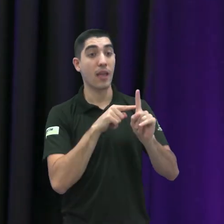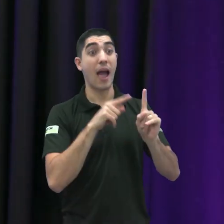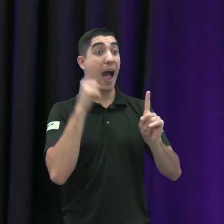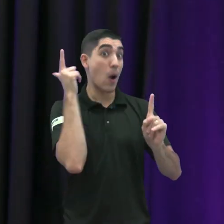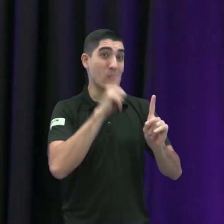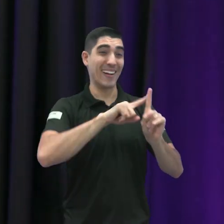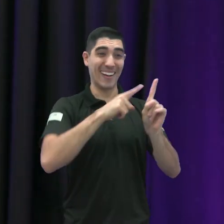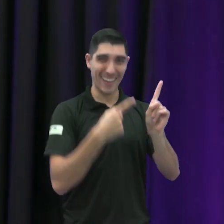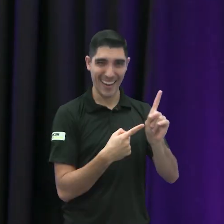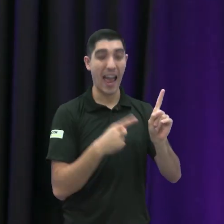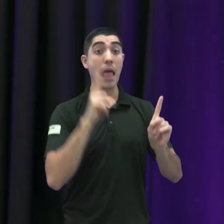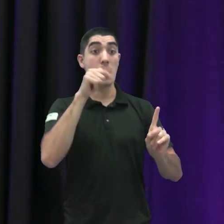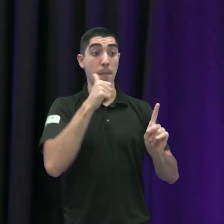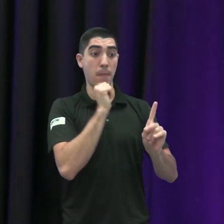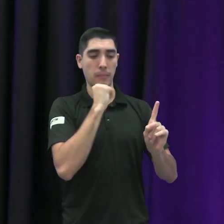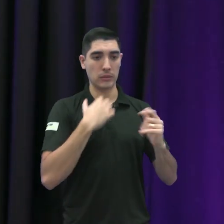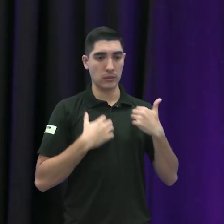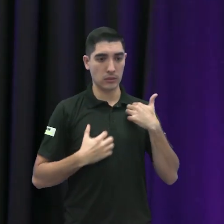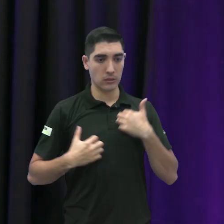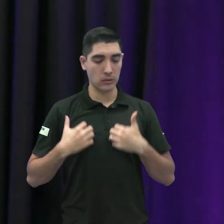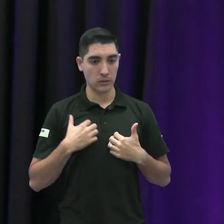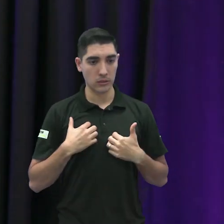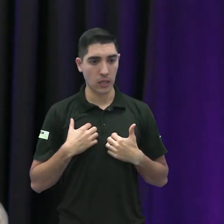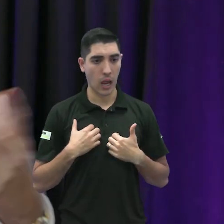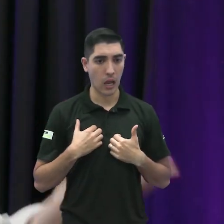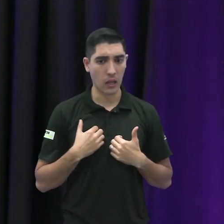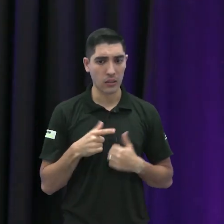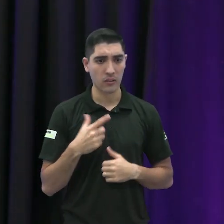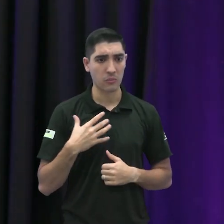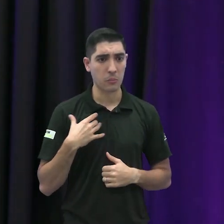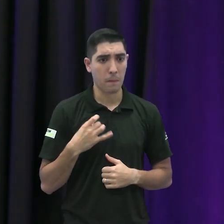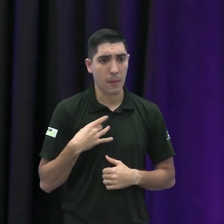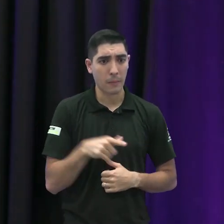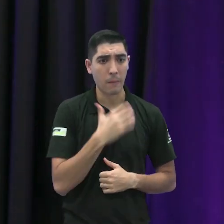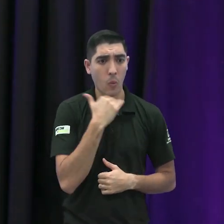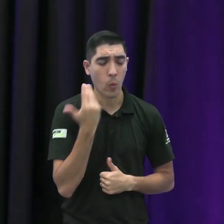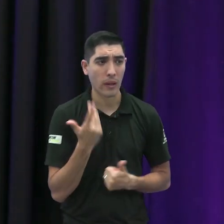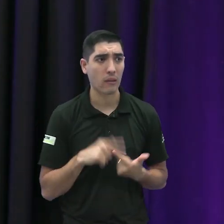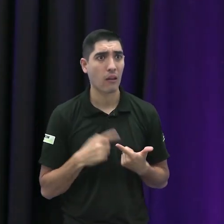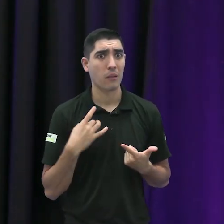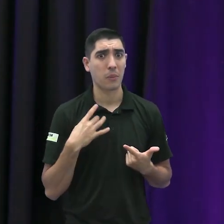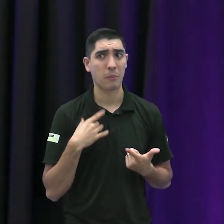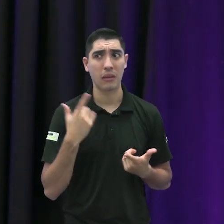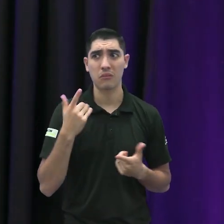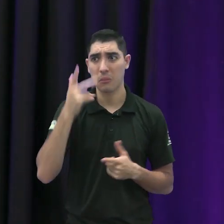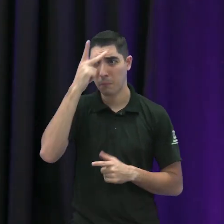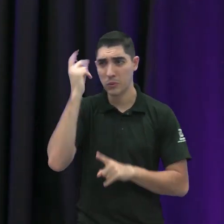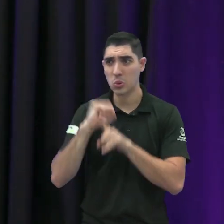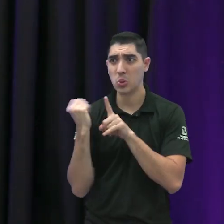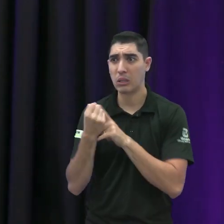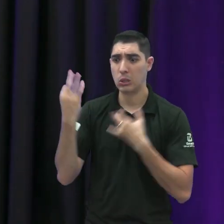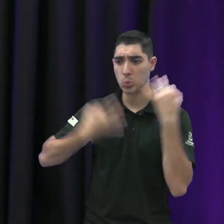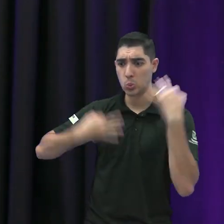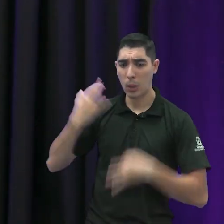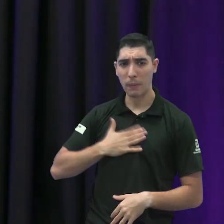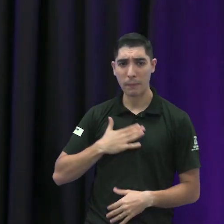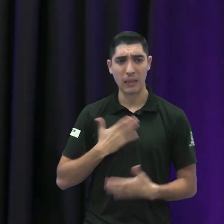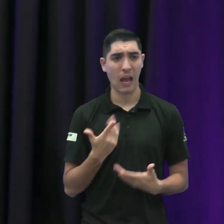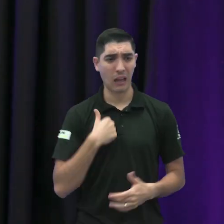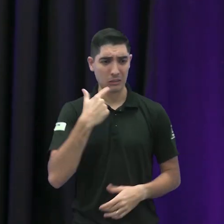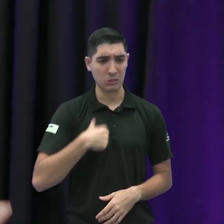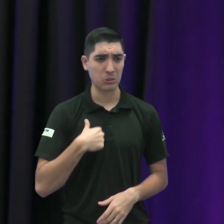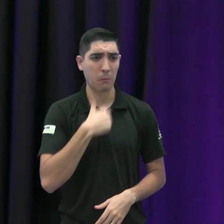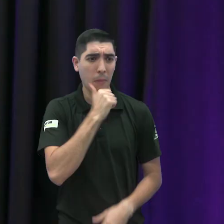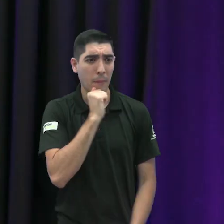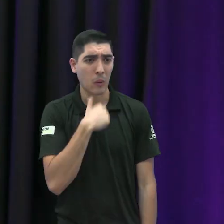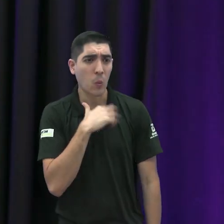criança chega, o medo dessa mãe dessa criança não sobreviver, de fazer alguma coisa errada, de ser julgada pela sociedade, de se sentir uma